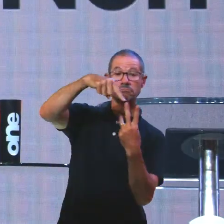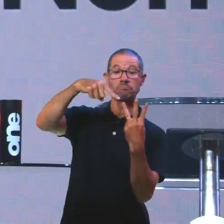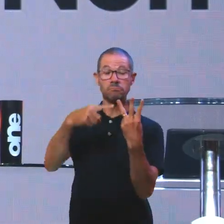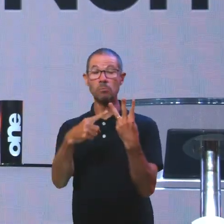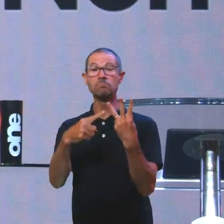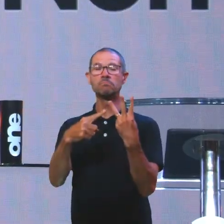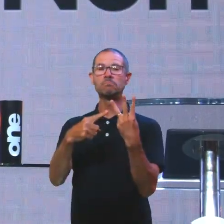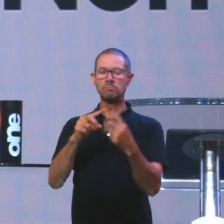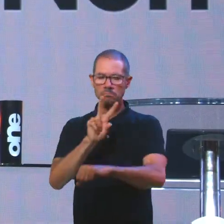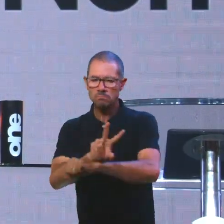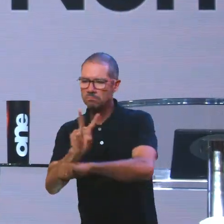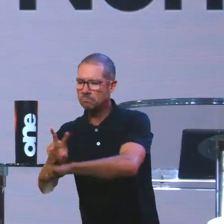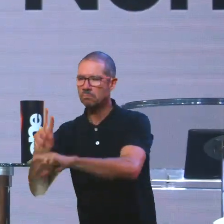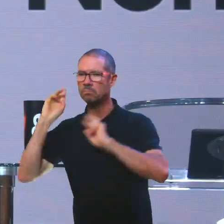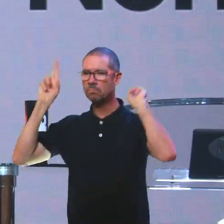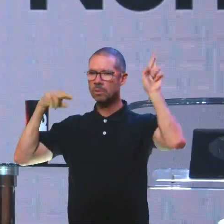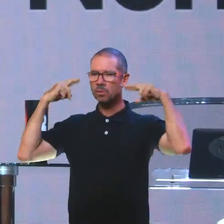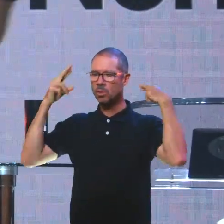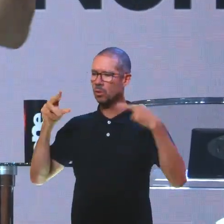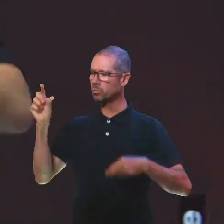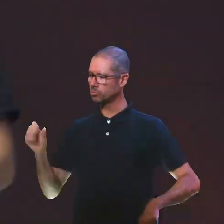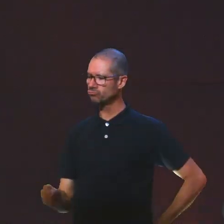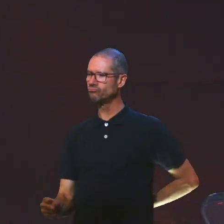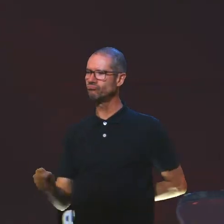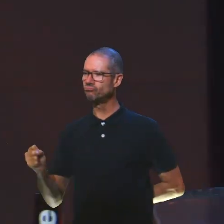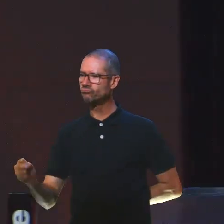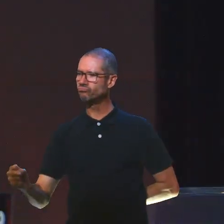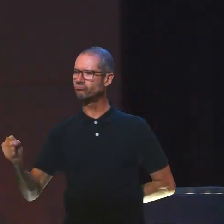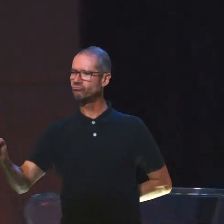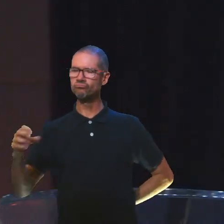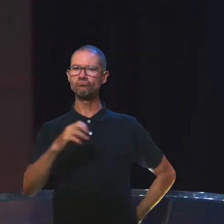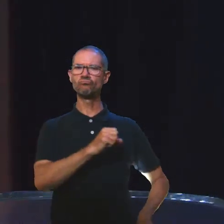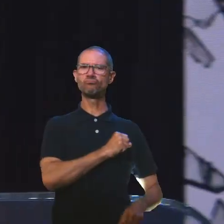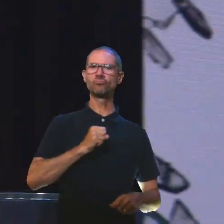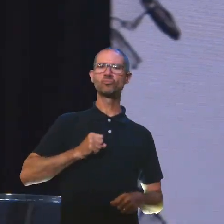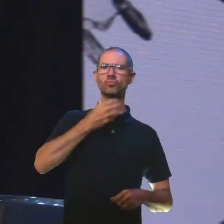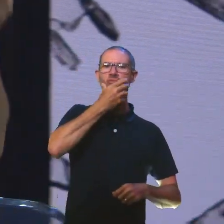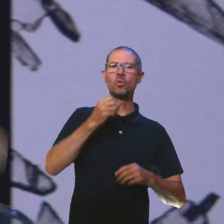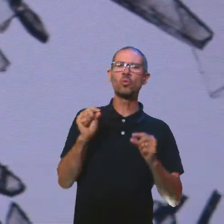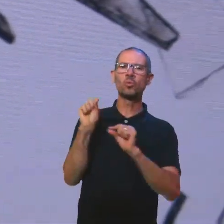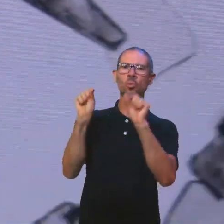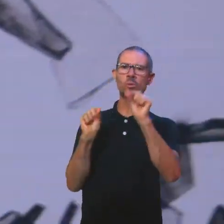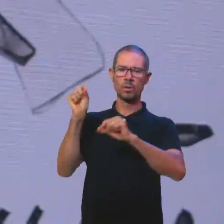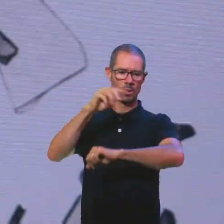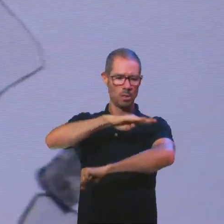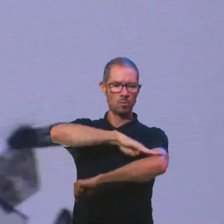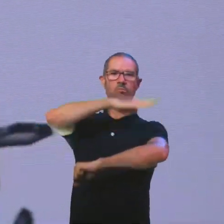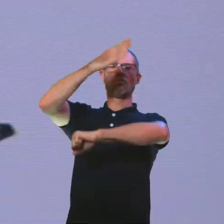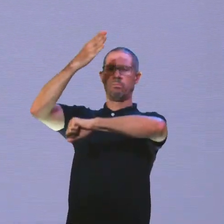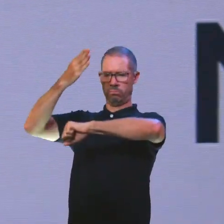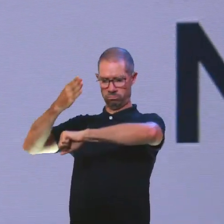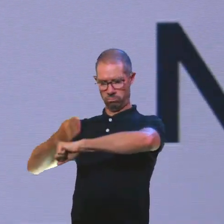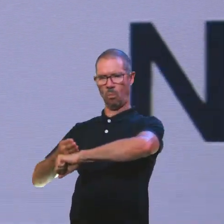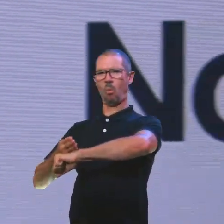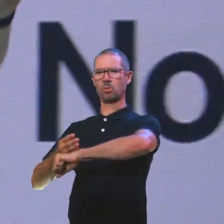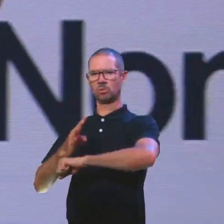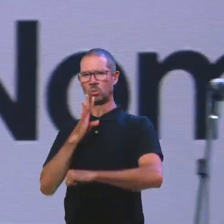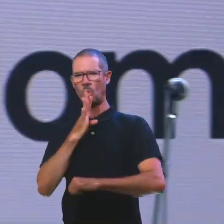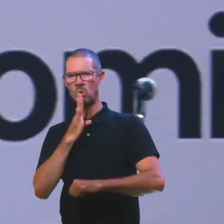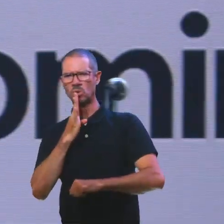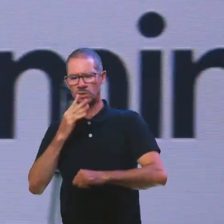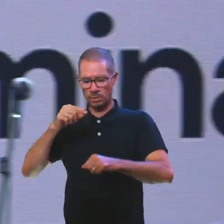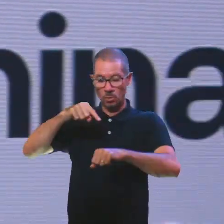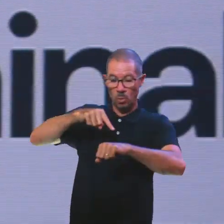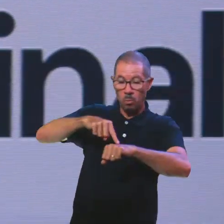ele pastoreava aquelas ovelhas do seu sogro, por muitas vezes, sabe onde ele pastoreava? No Monte Horebe, o monte de Deus, que passa a ser conhecido a partir